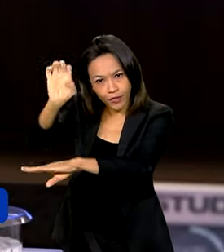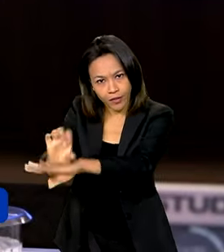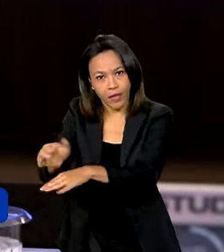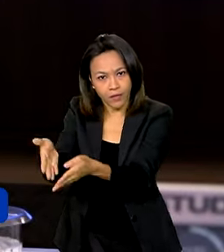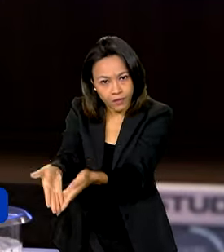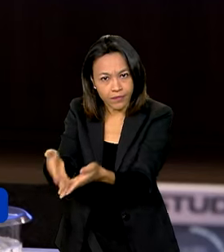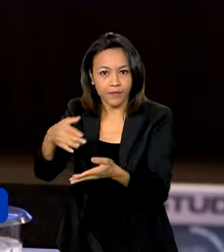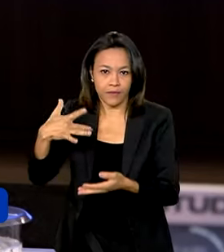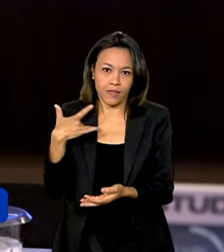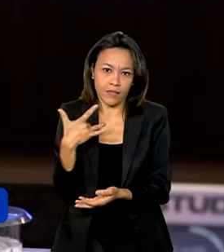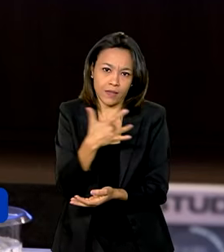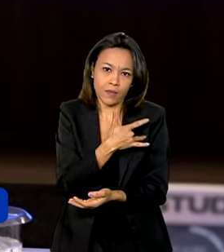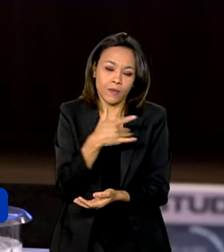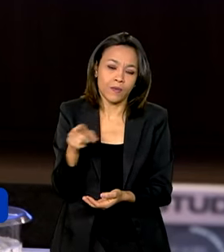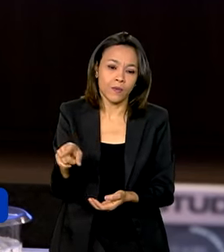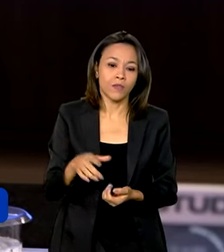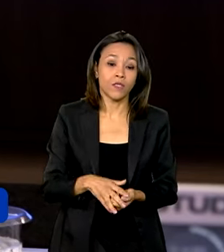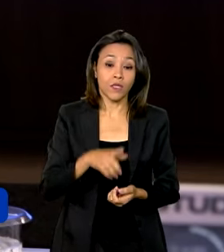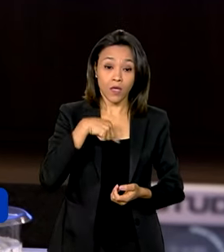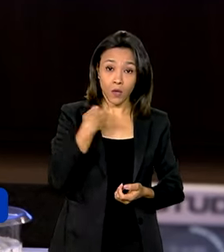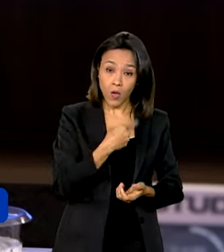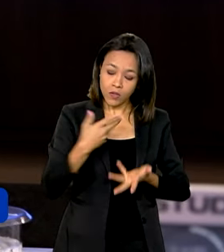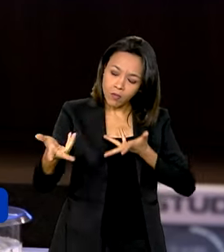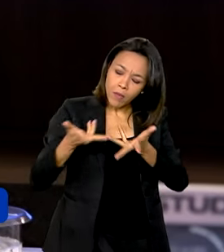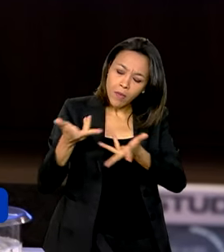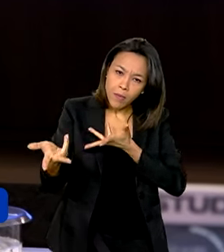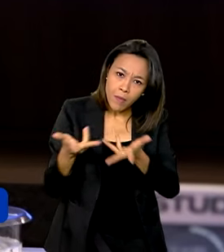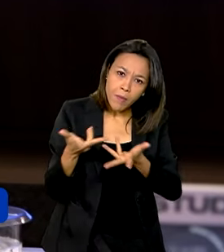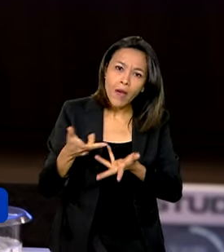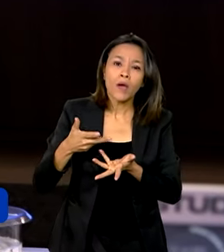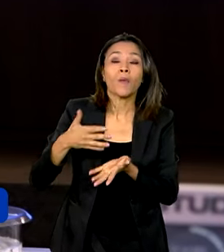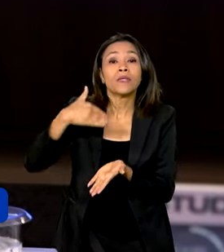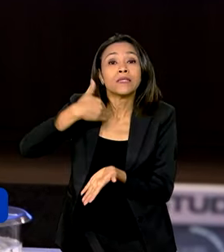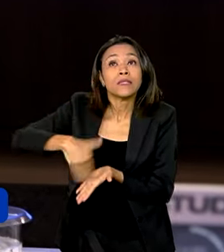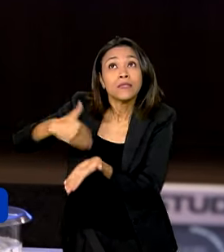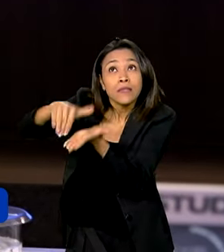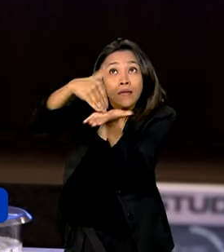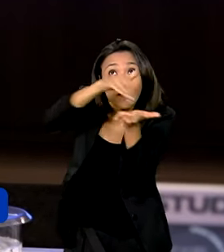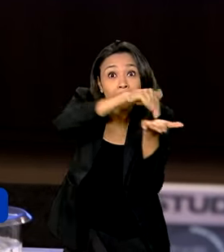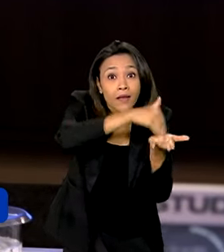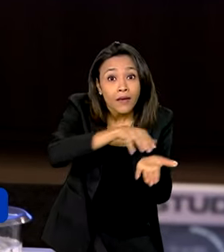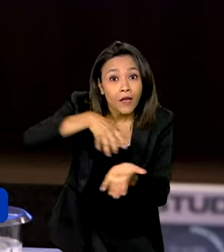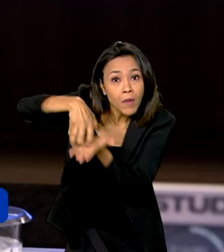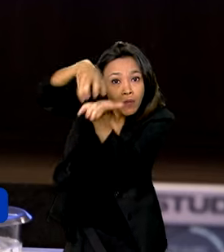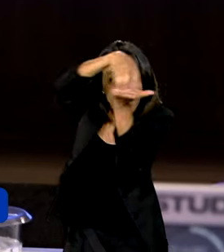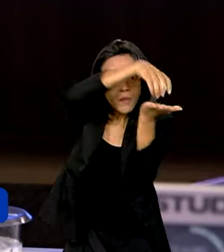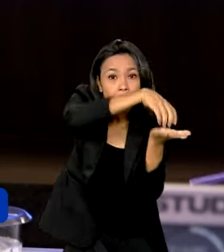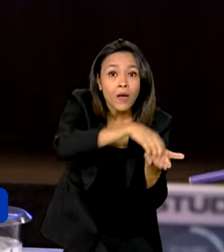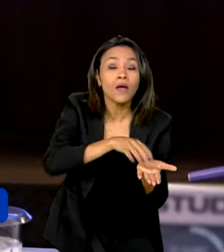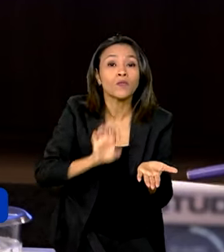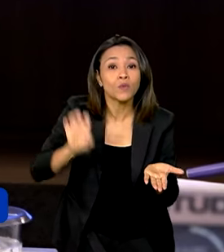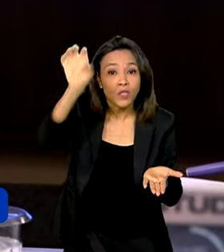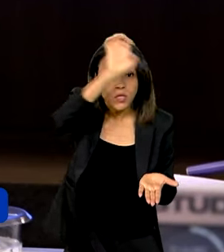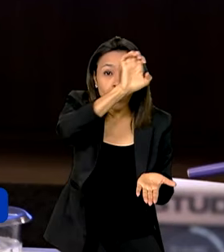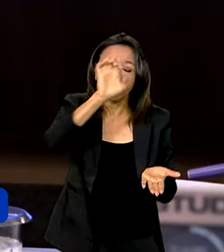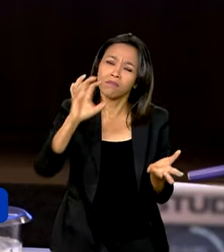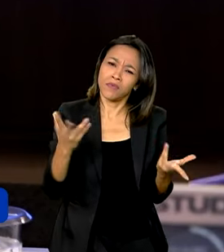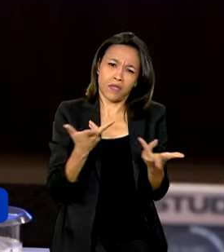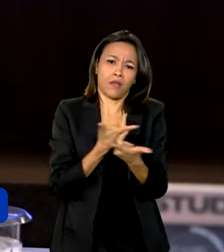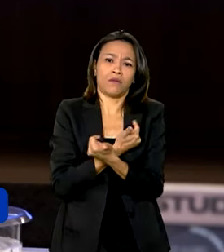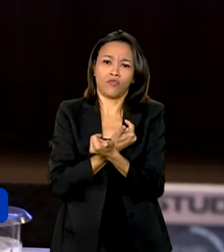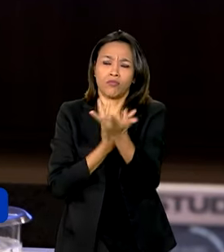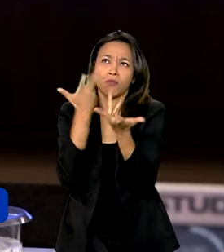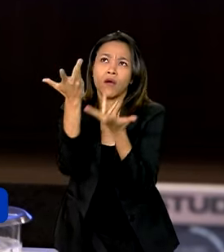em geral Nossa com no Ministério da Saúde com as secretarias de estado é excelente independentemente